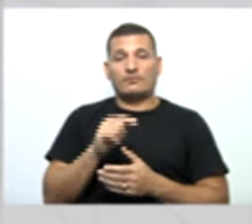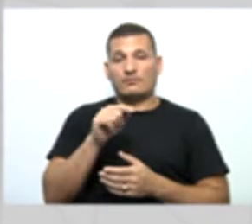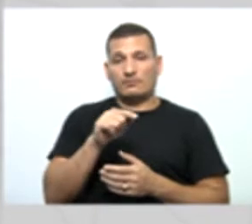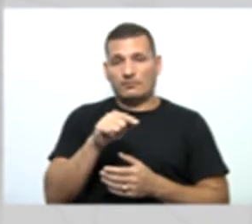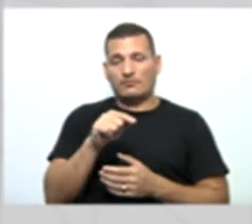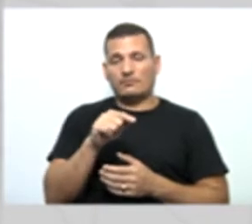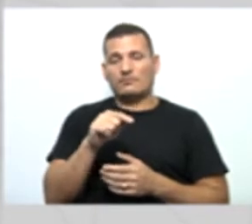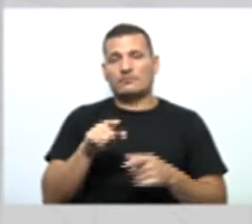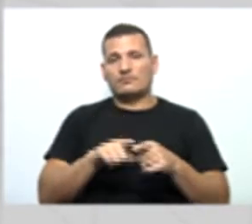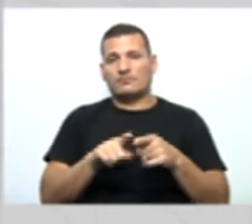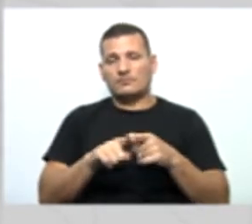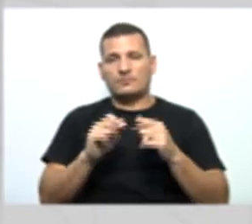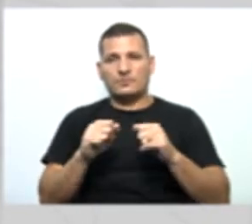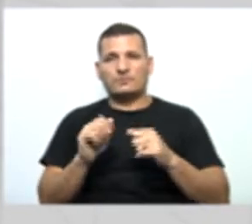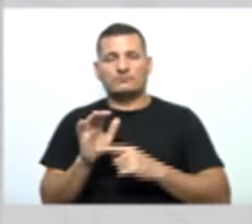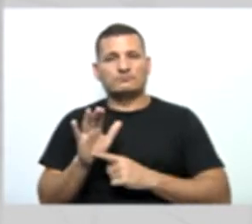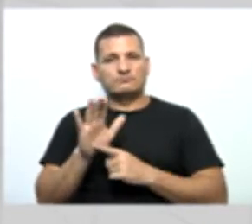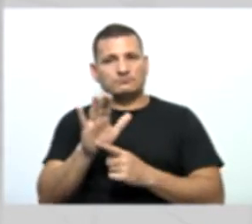apresentar,